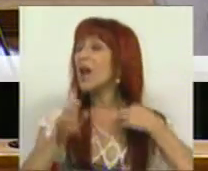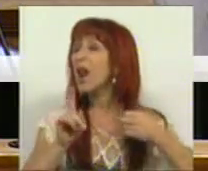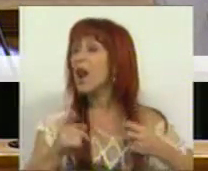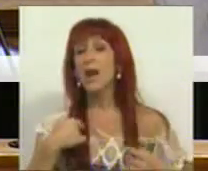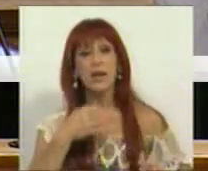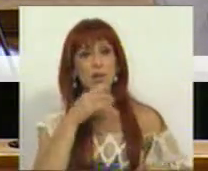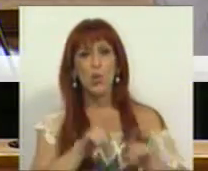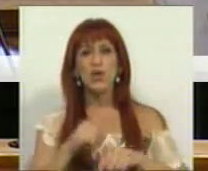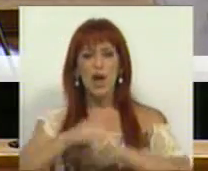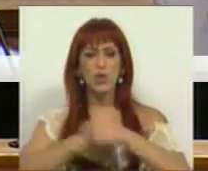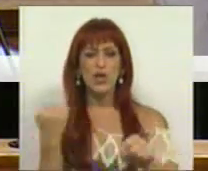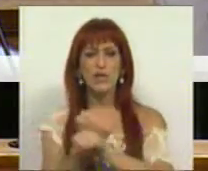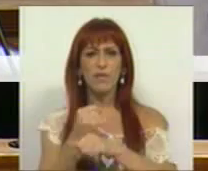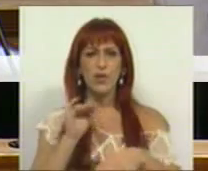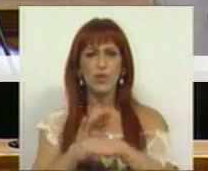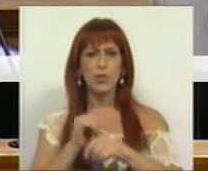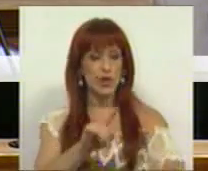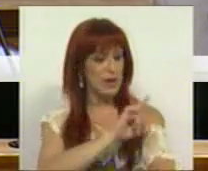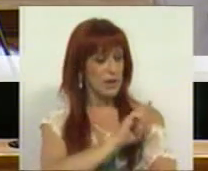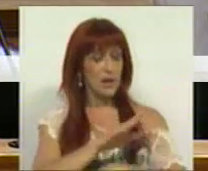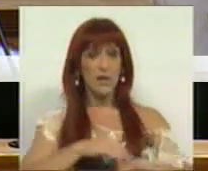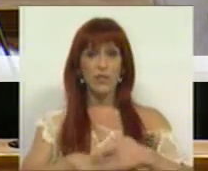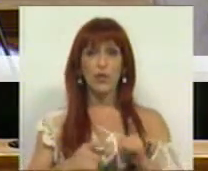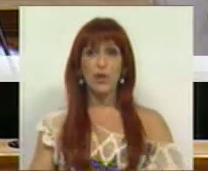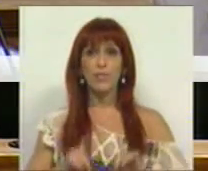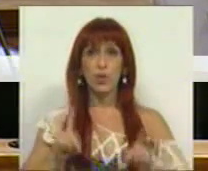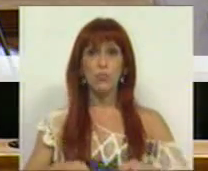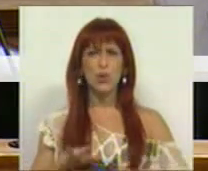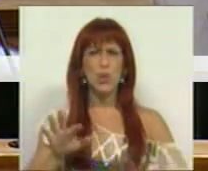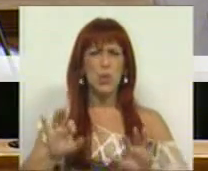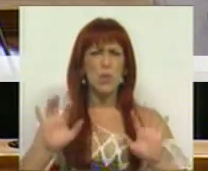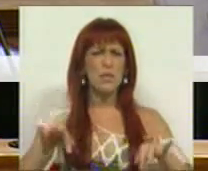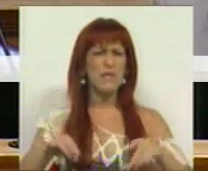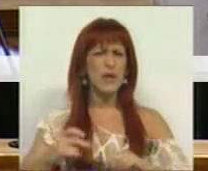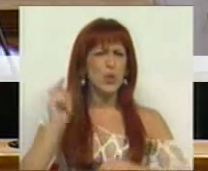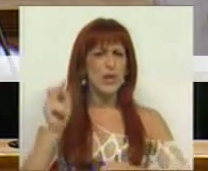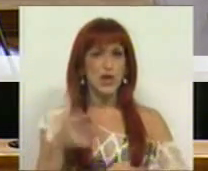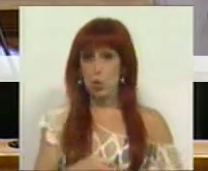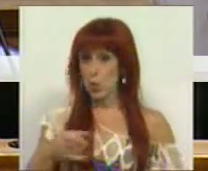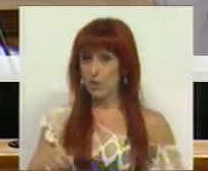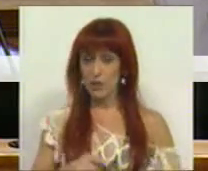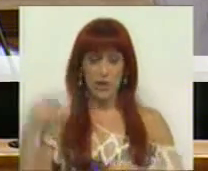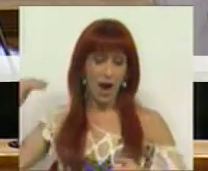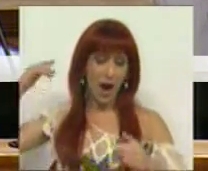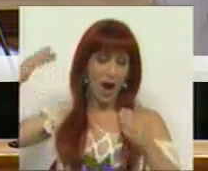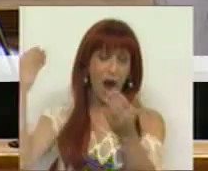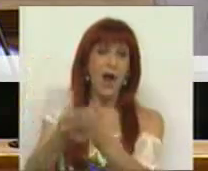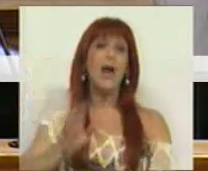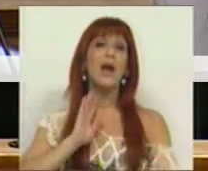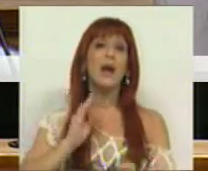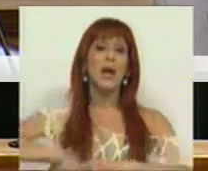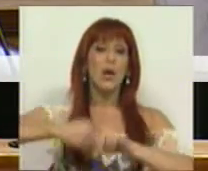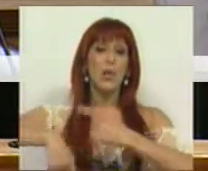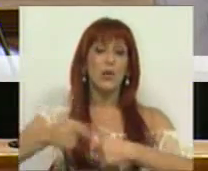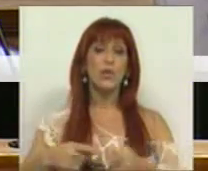meter. Na Holanda, os serviços postais foram privatizados, o início começou no final dos anos 90. Ao longo destes últimos anos,